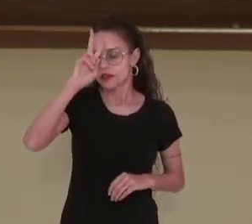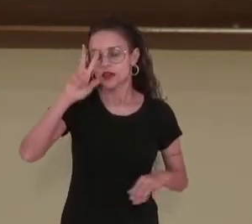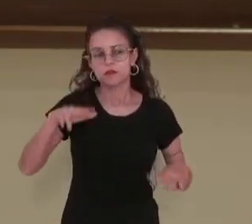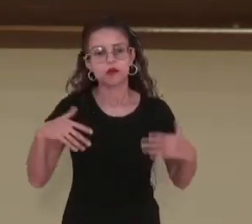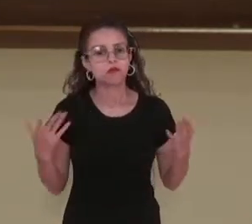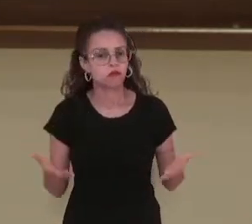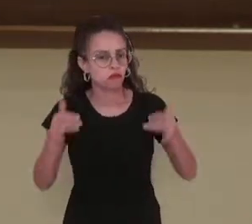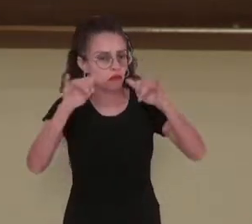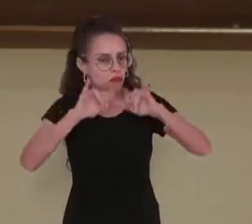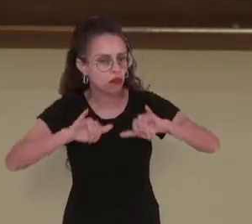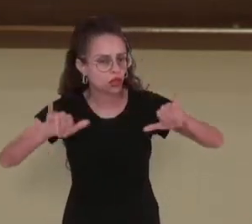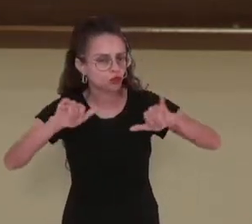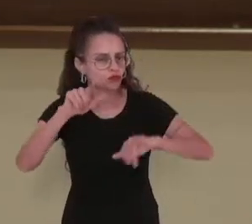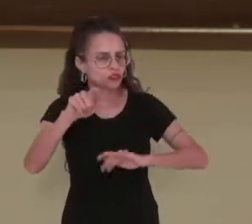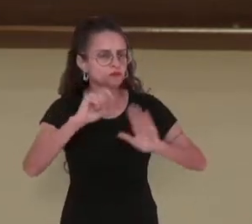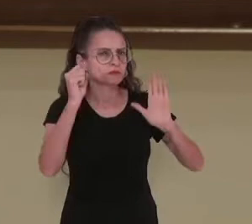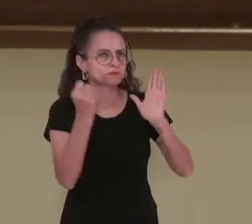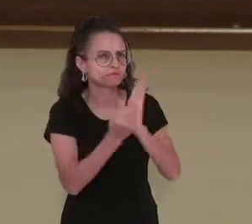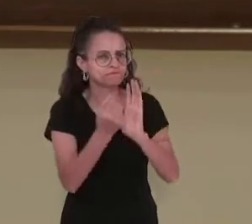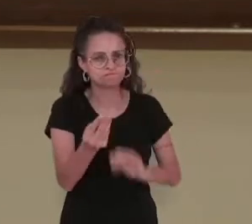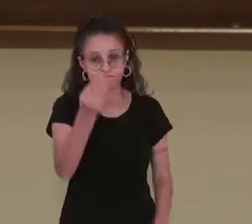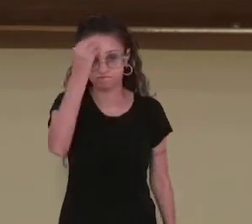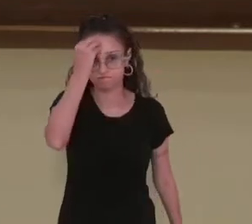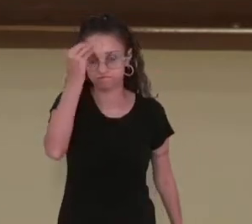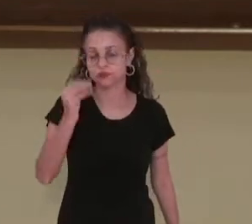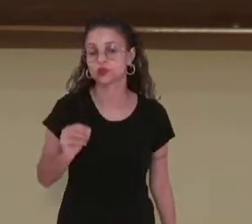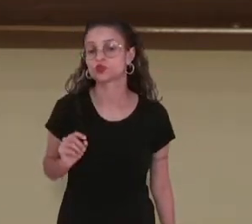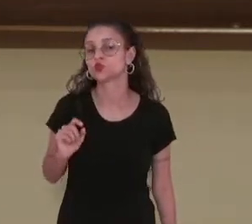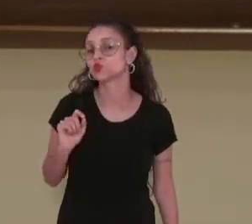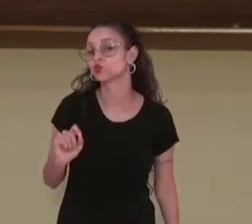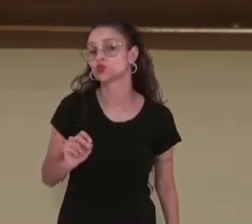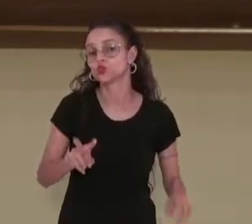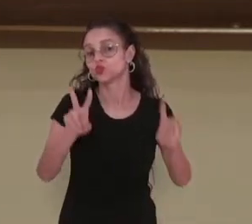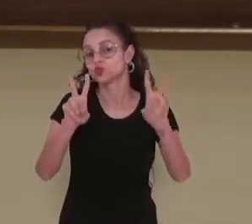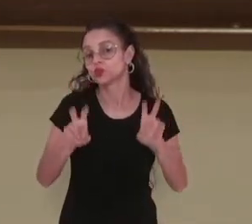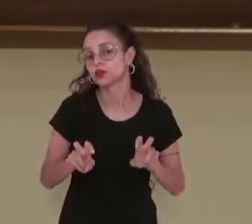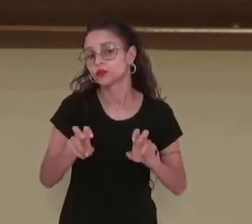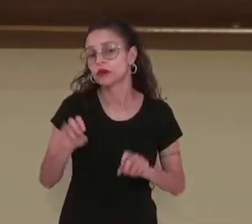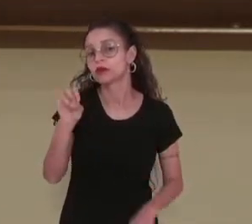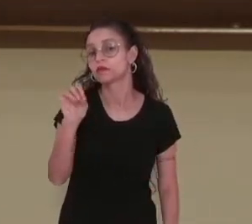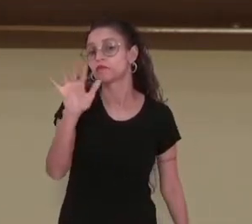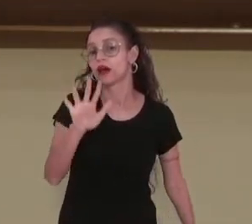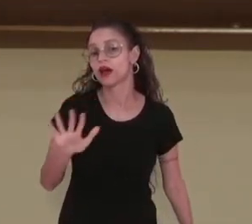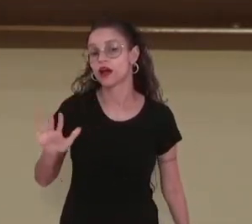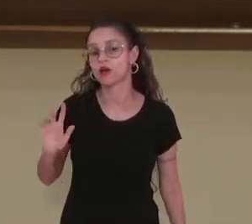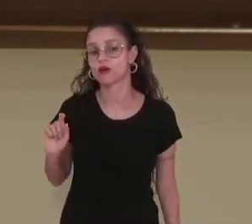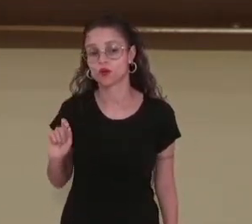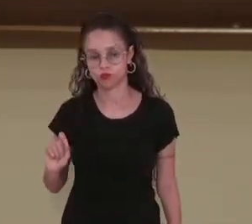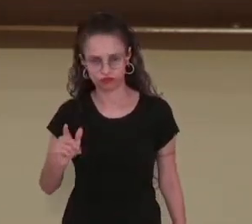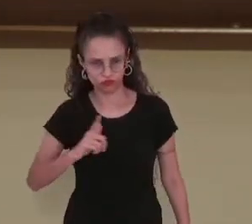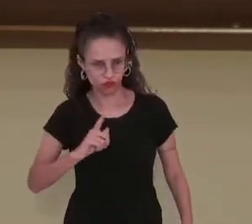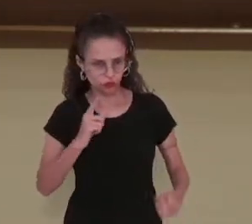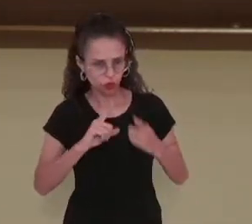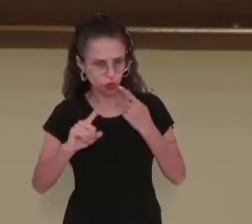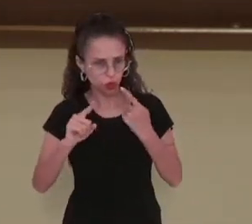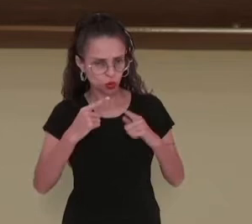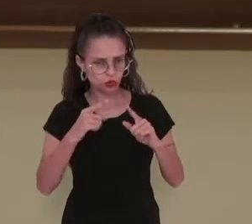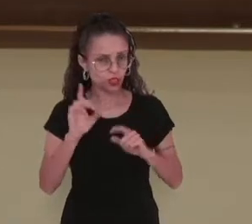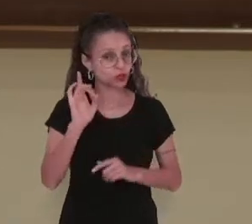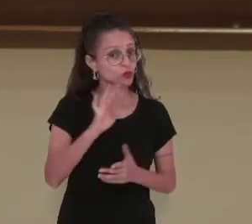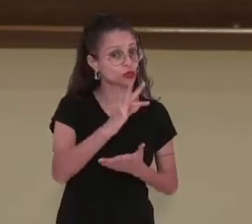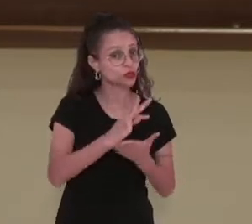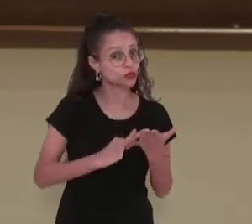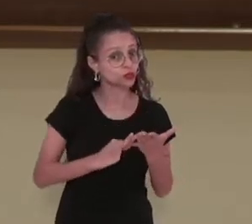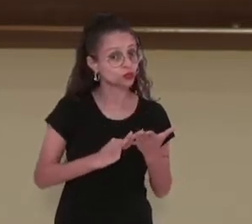um anúncio foi marcante? Sobre o que era, que imagens tinha música, só